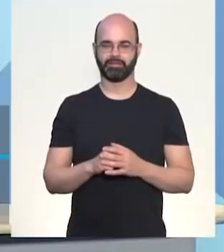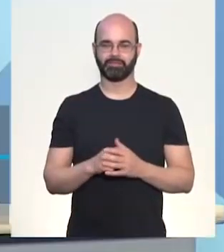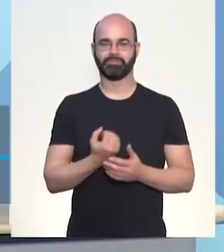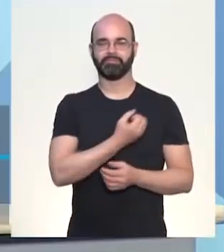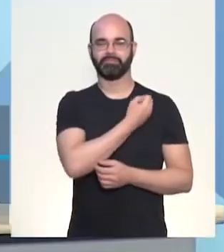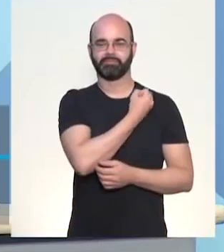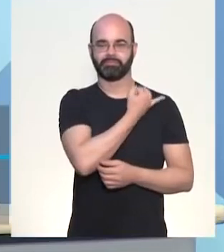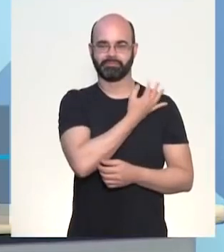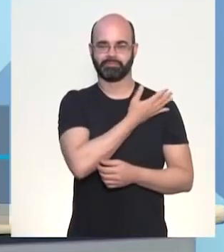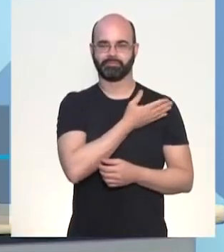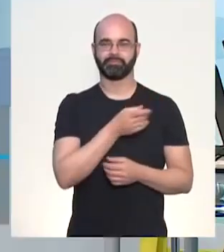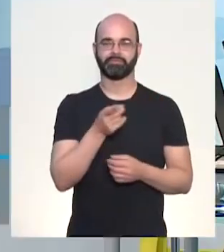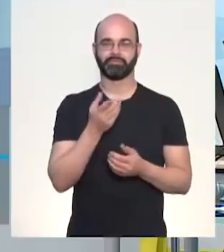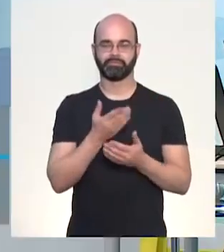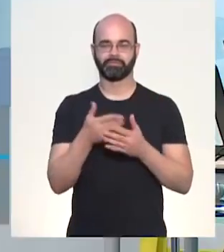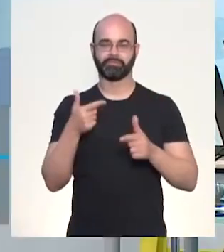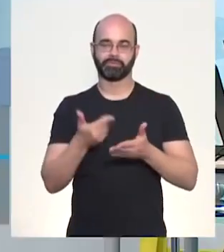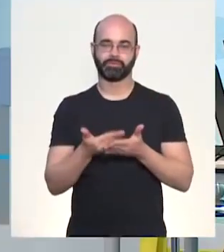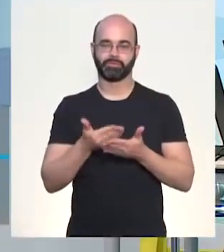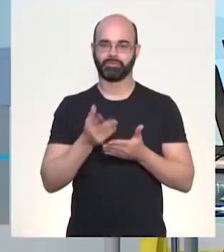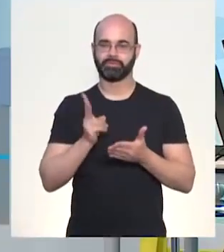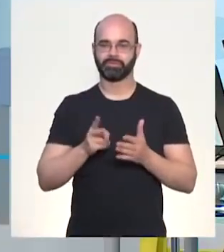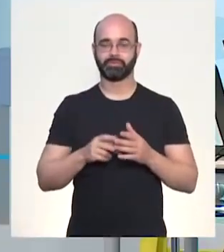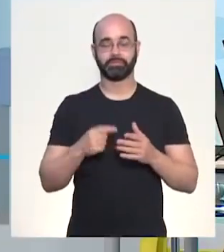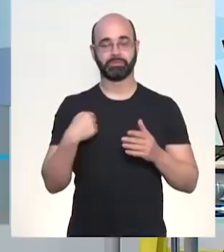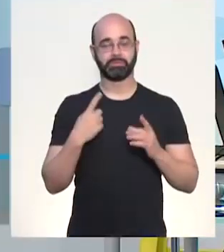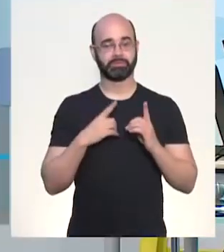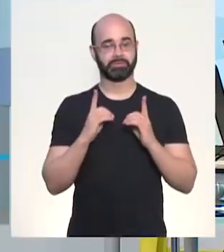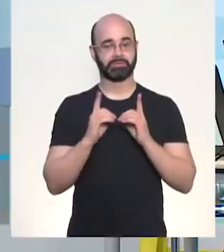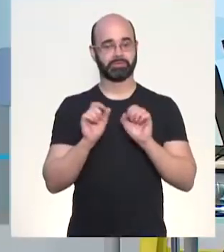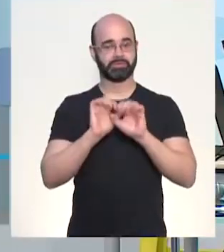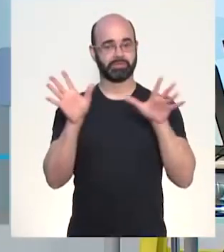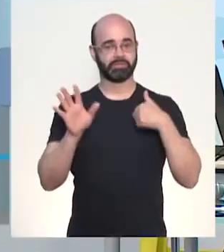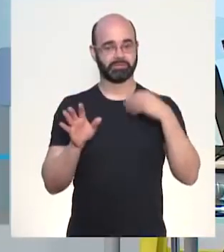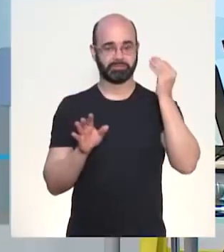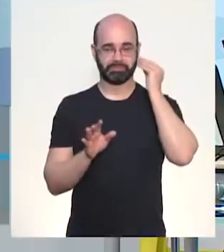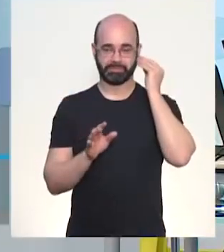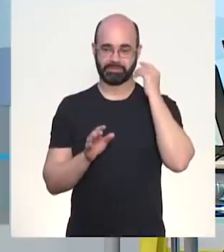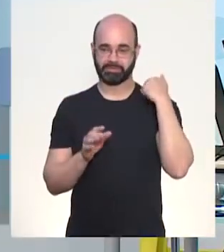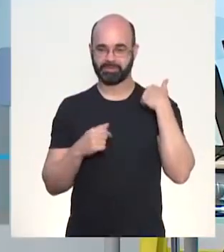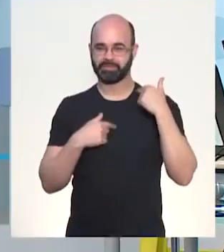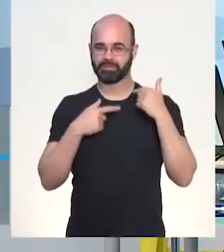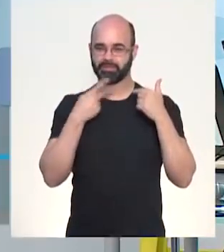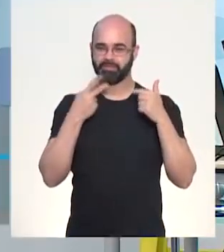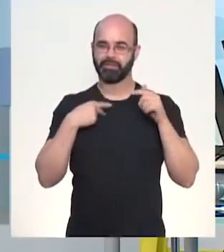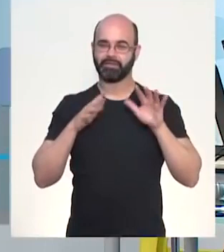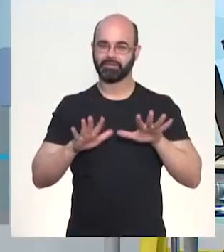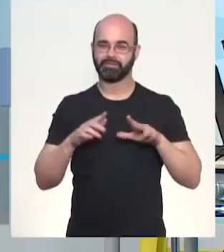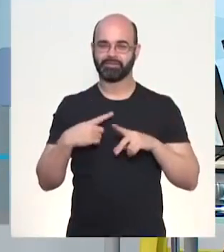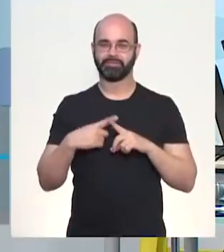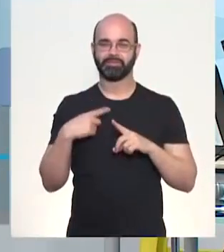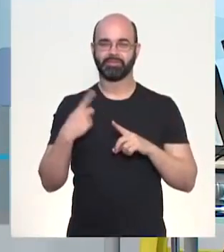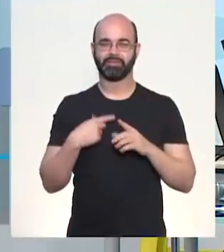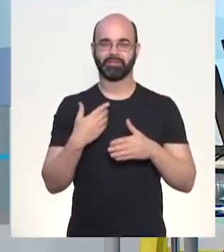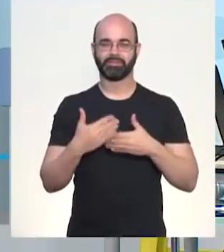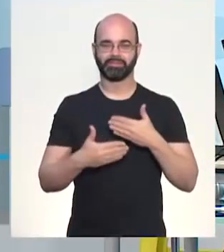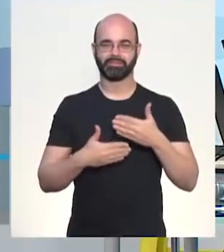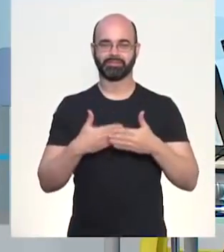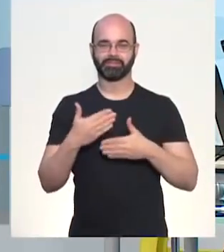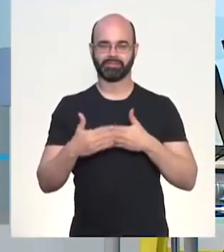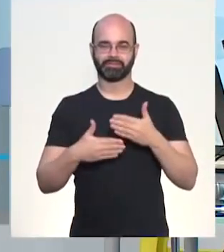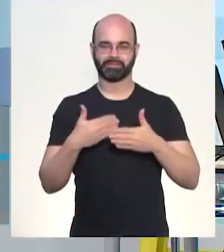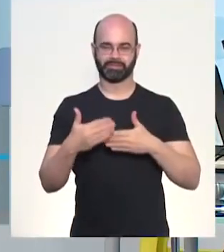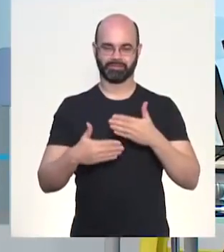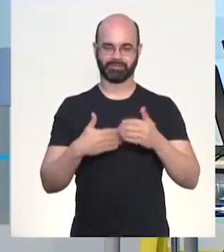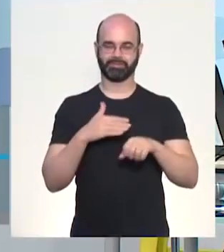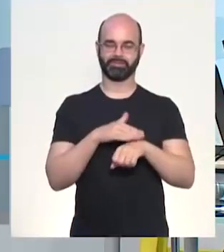bem? Tá ótimo. Espero que eu tenha sido didático. Tentei ser bem devagar, porque na hora que a gente estava construindo essa aula aí, a gente